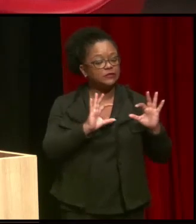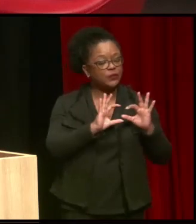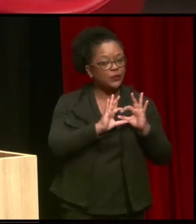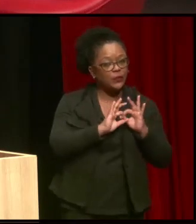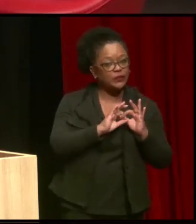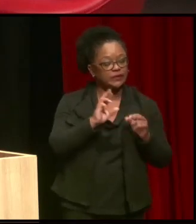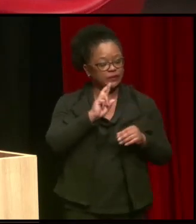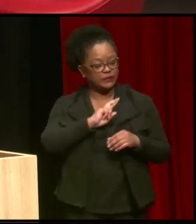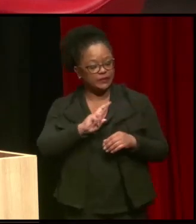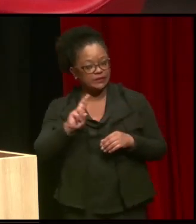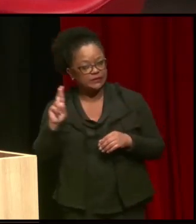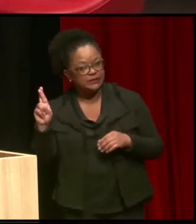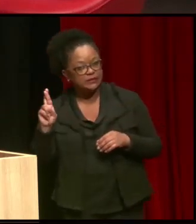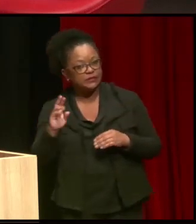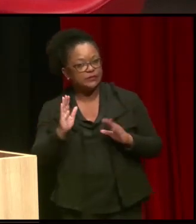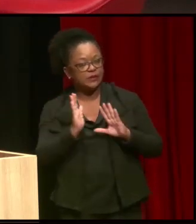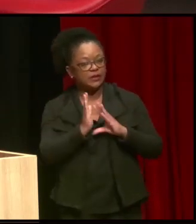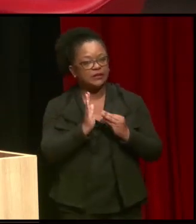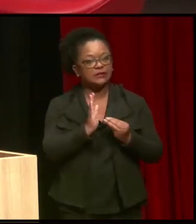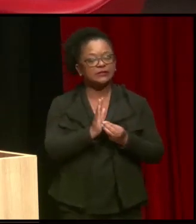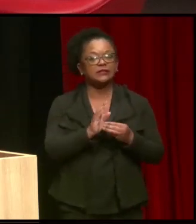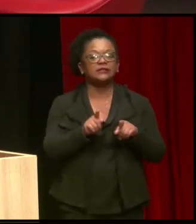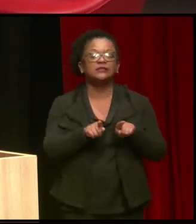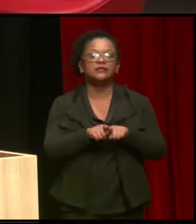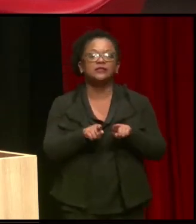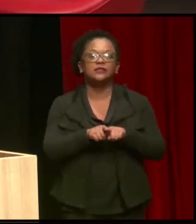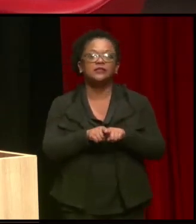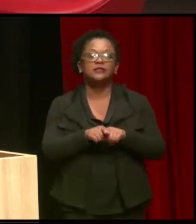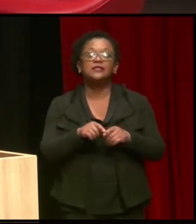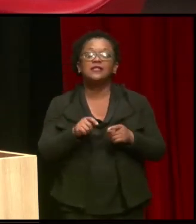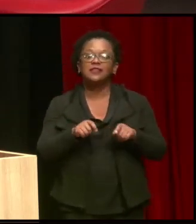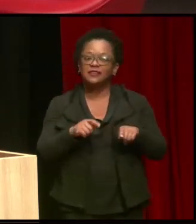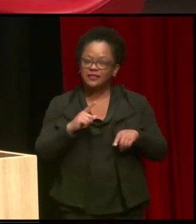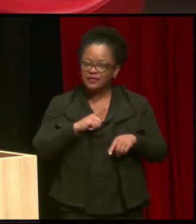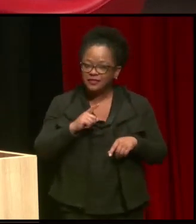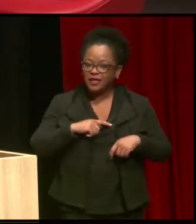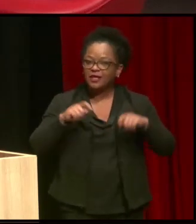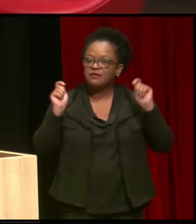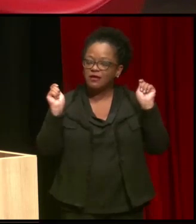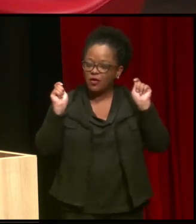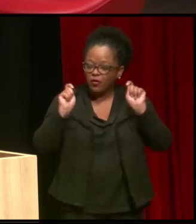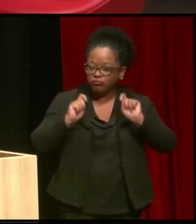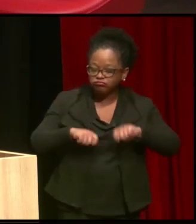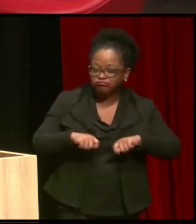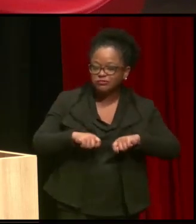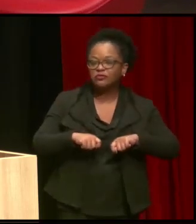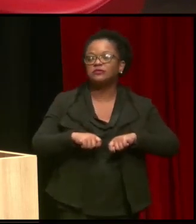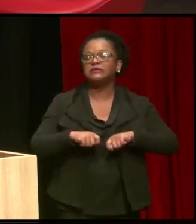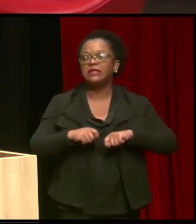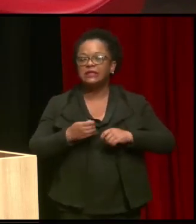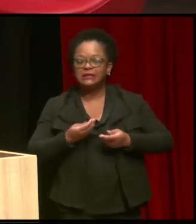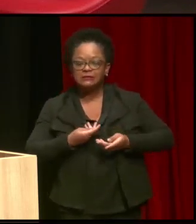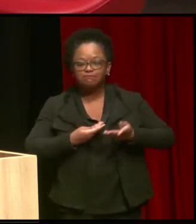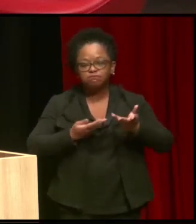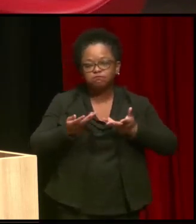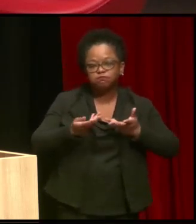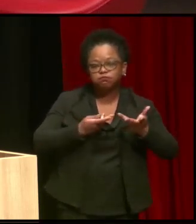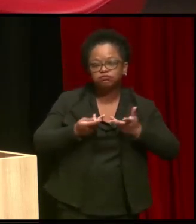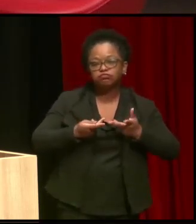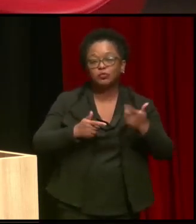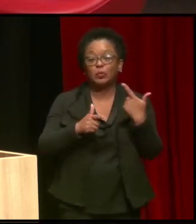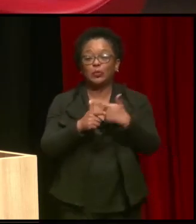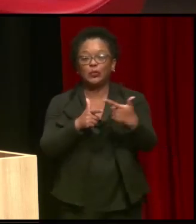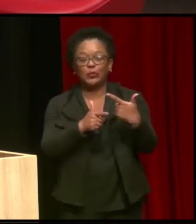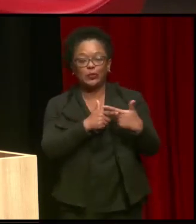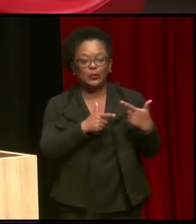com a igreja, tendem a ter melhores habilidades para lidar com o estresse adicional frequentemente presente